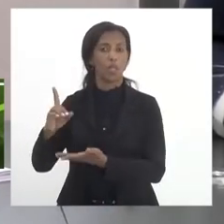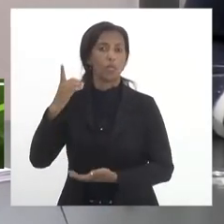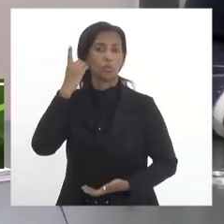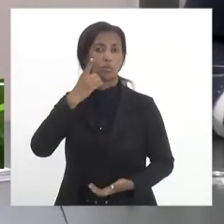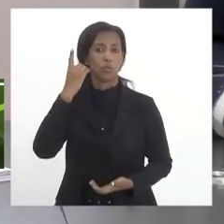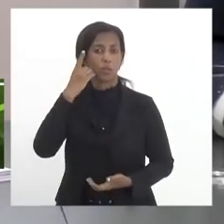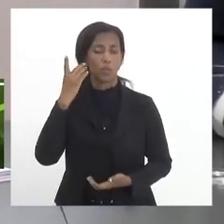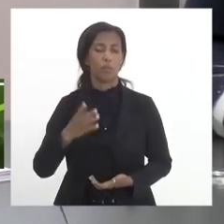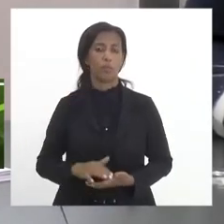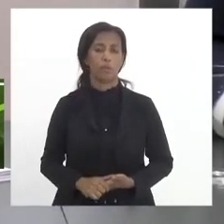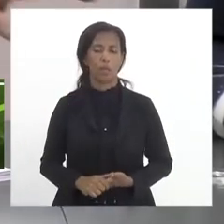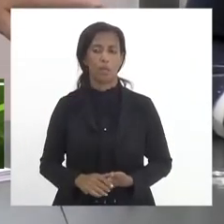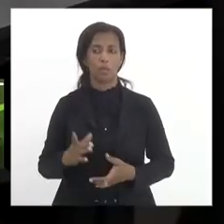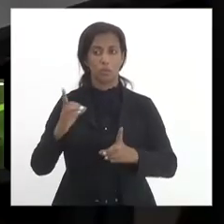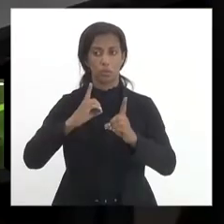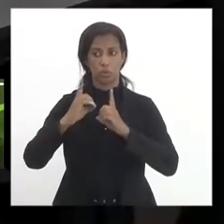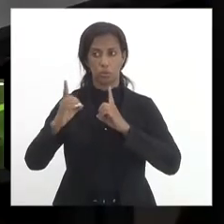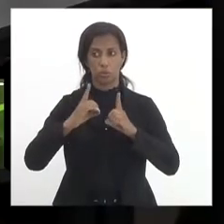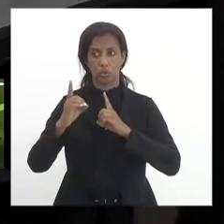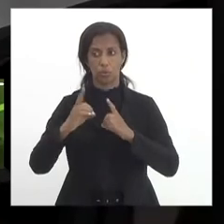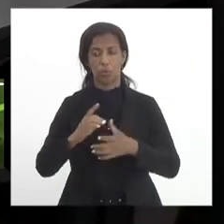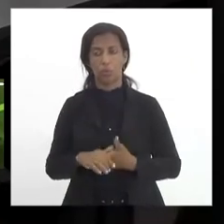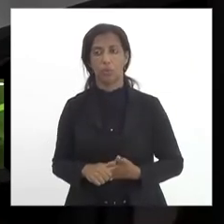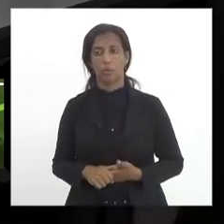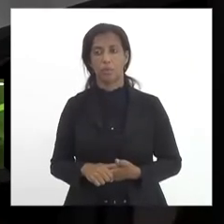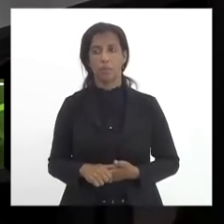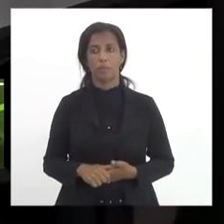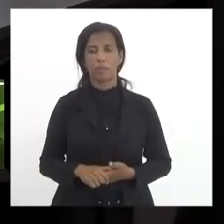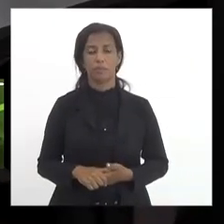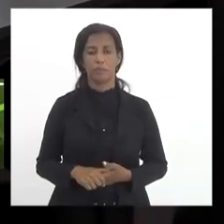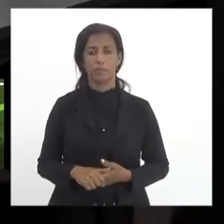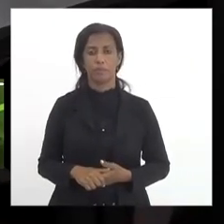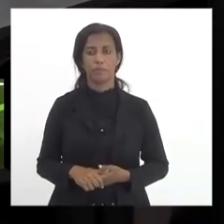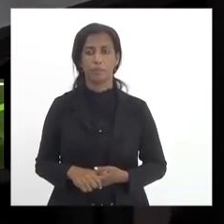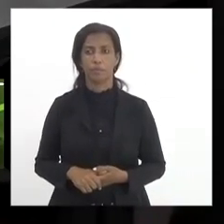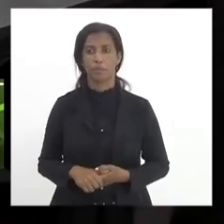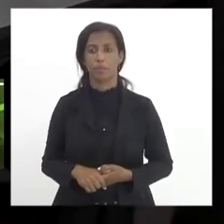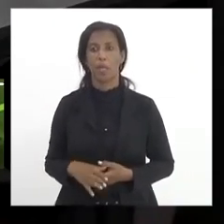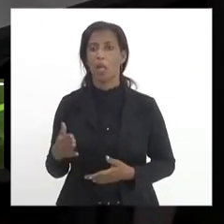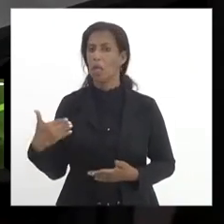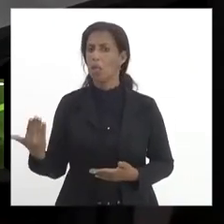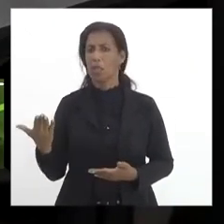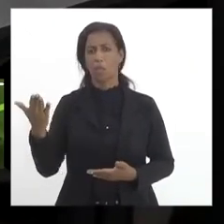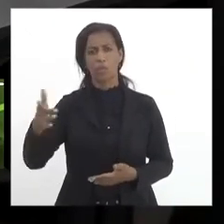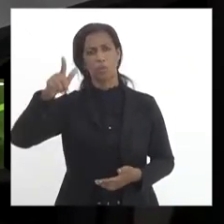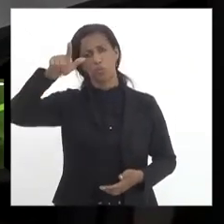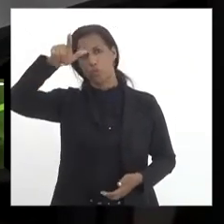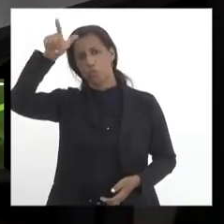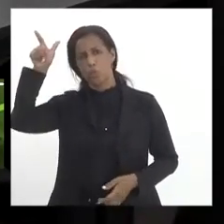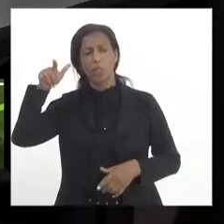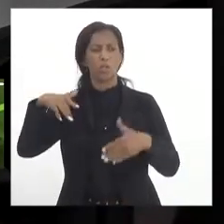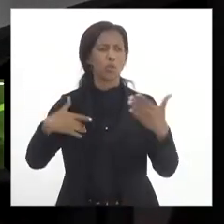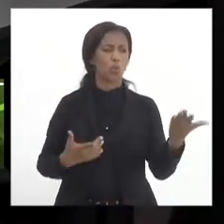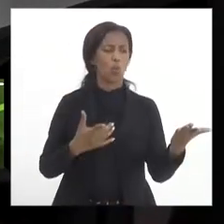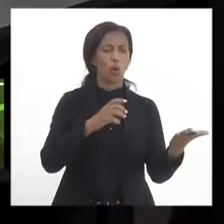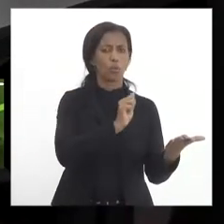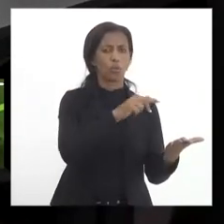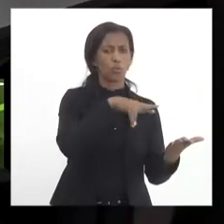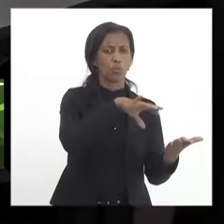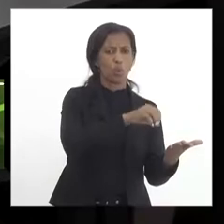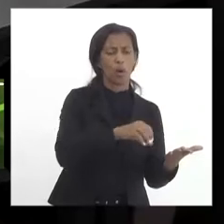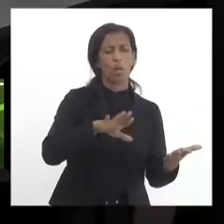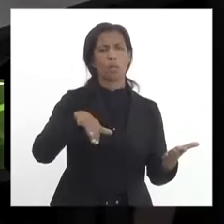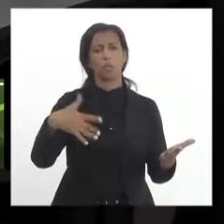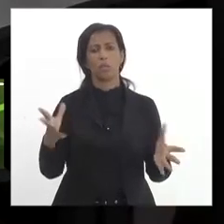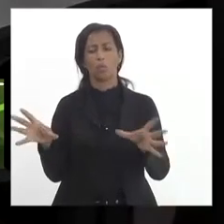dele. A discussão é legítima, seja no âmbito do projeto do deputado Luiz Paulo ou do deputado Anderson. Tanto no dele como do deputado Anderson. Já fizemos isso com ideologias mais à